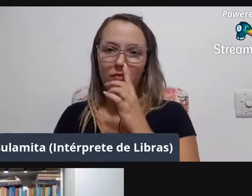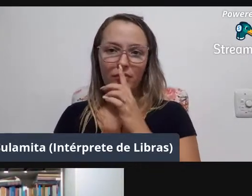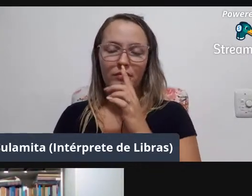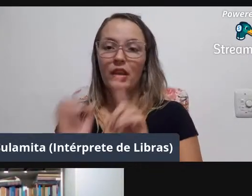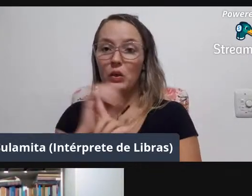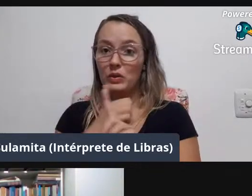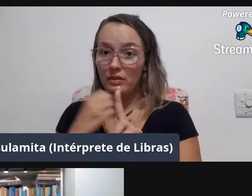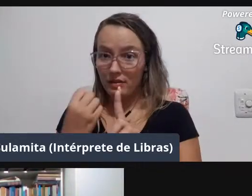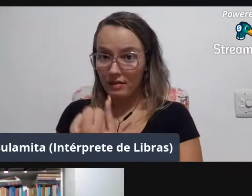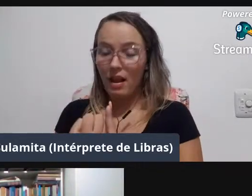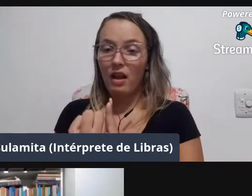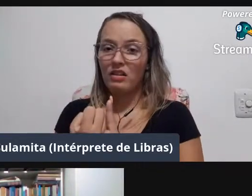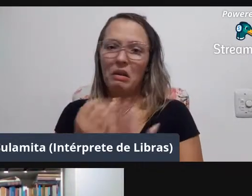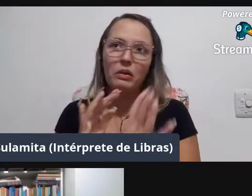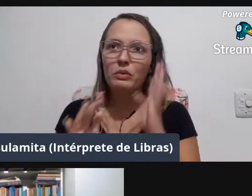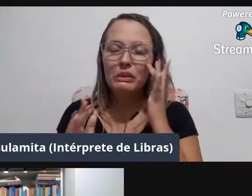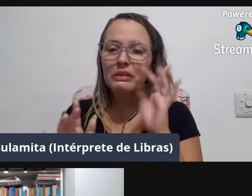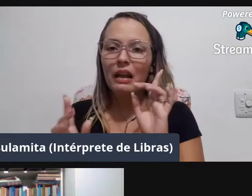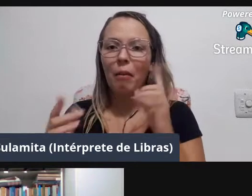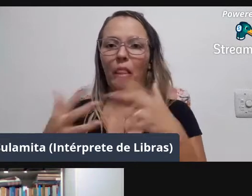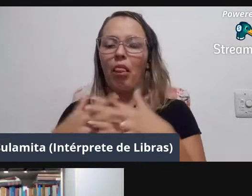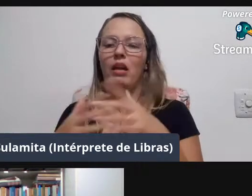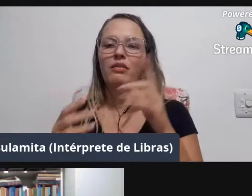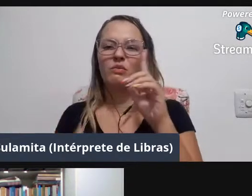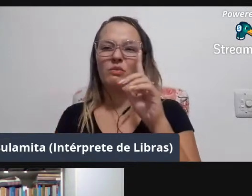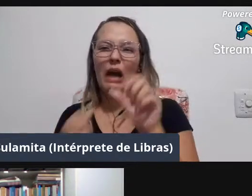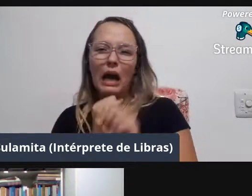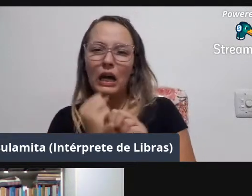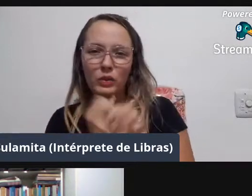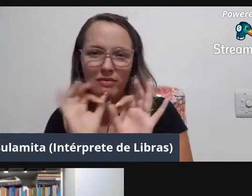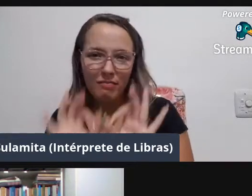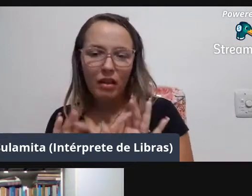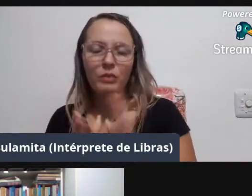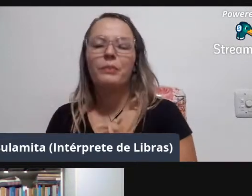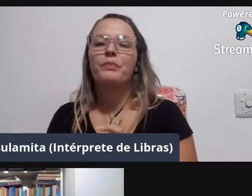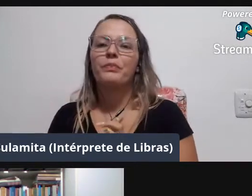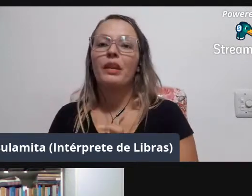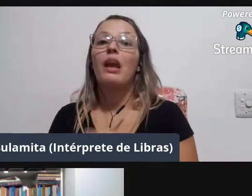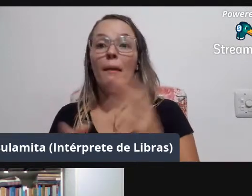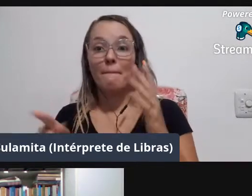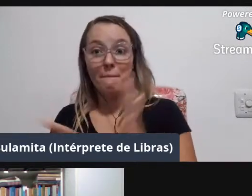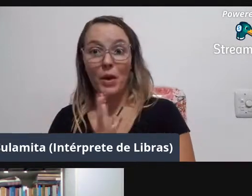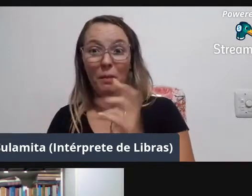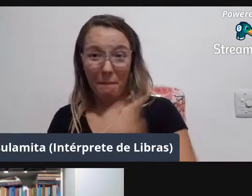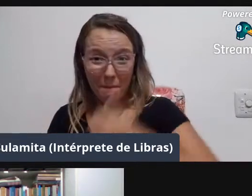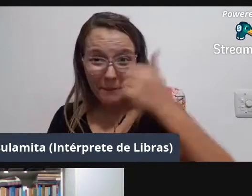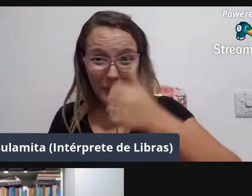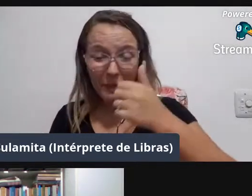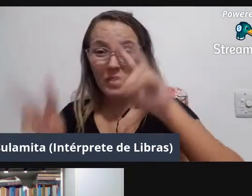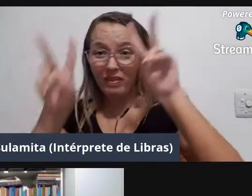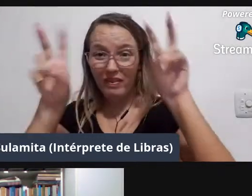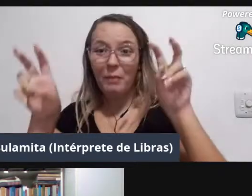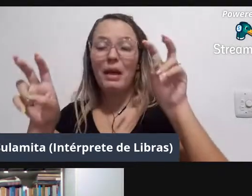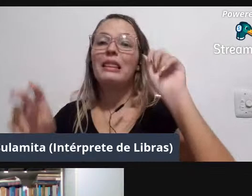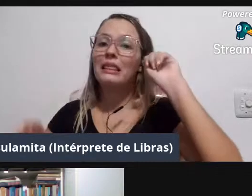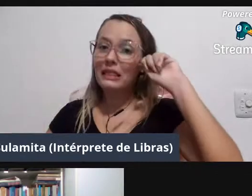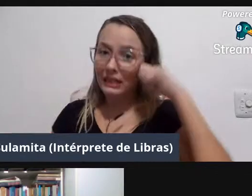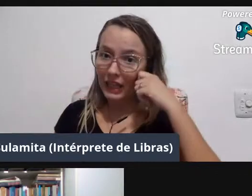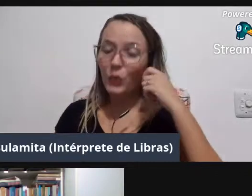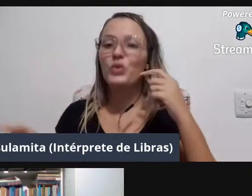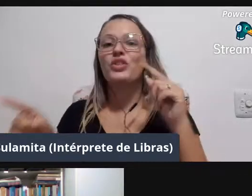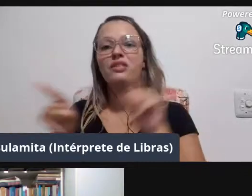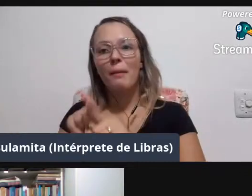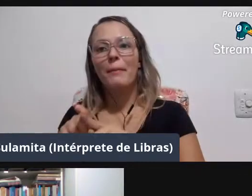revista de 2002, enfim, o primeiro dossiê da revista era com o tema Negro e Educação, é o volume 4 da revista. Tinha só